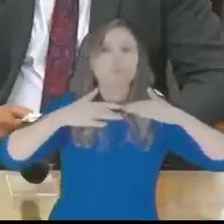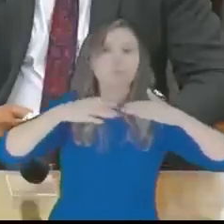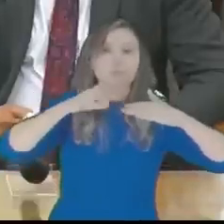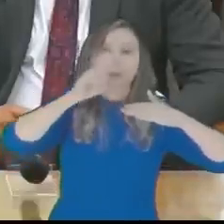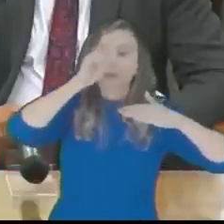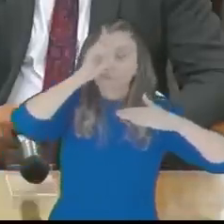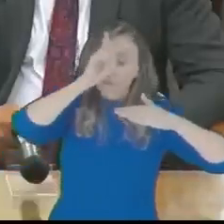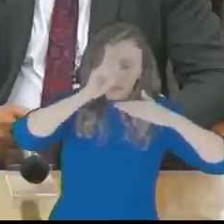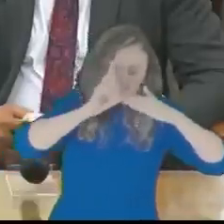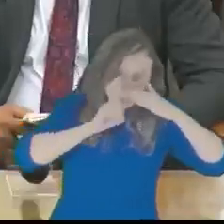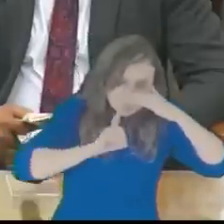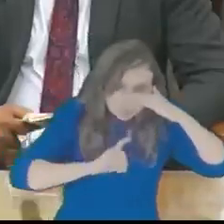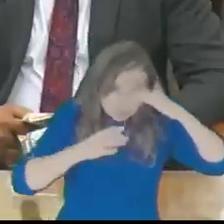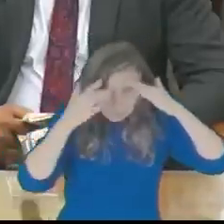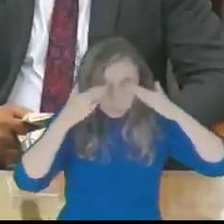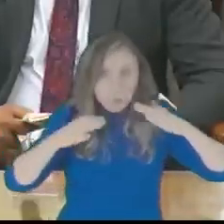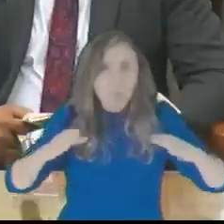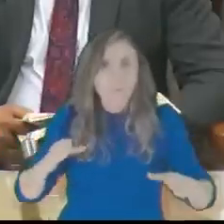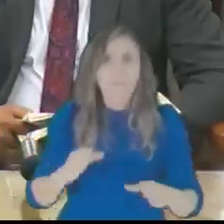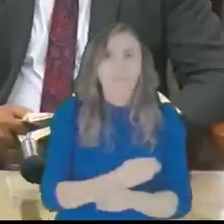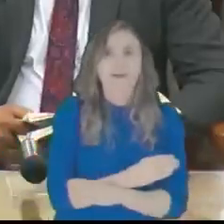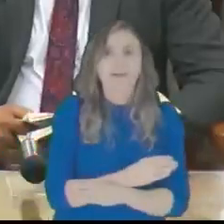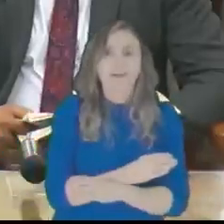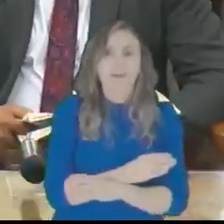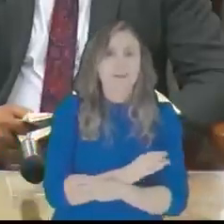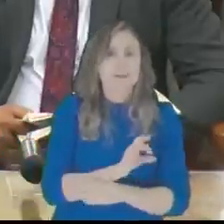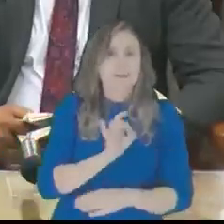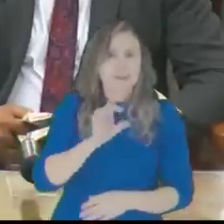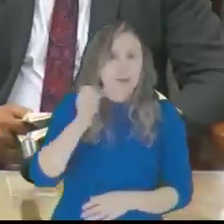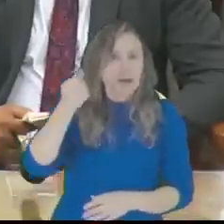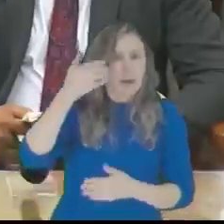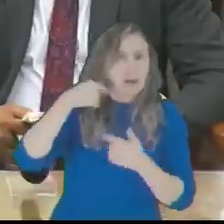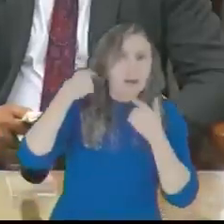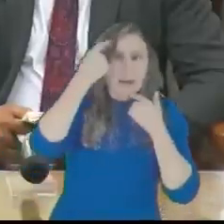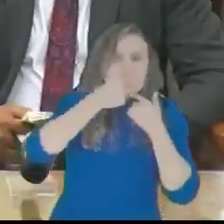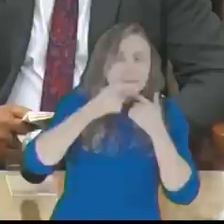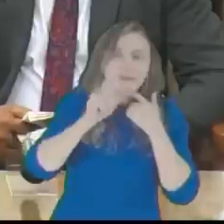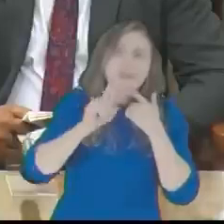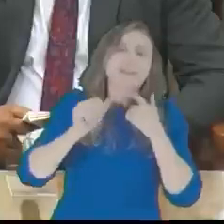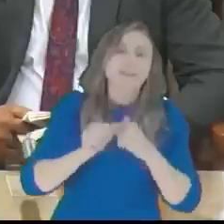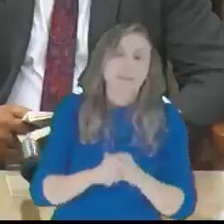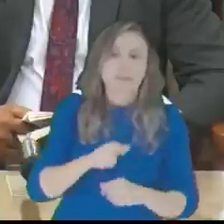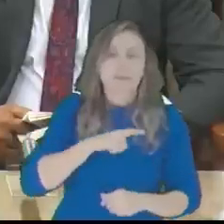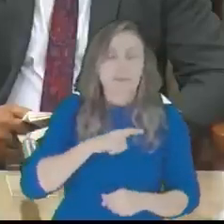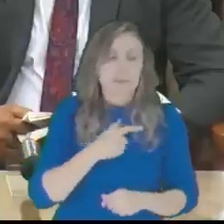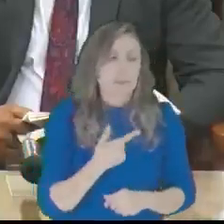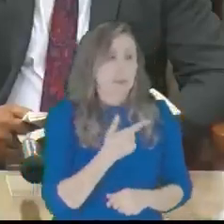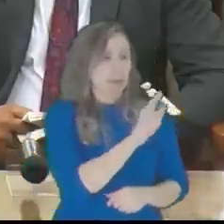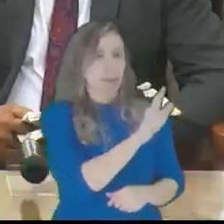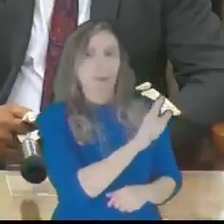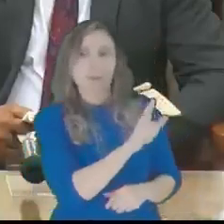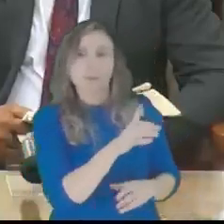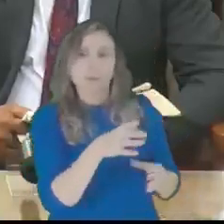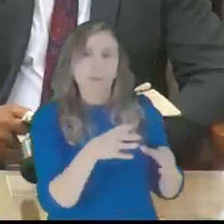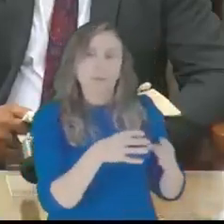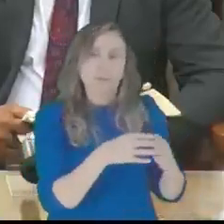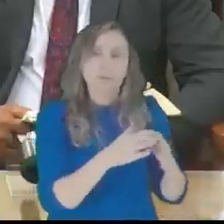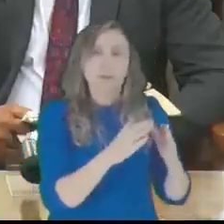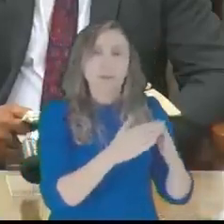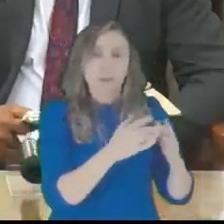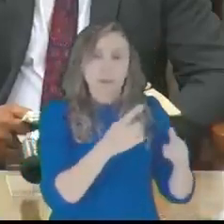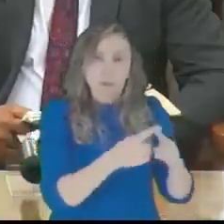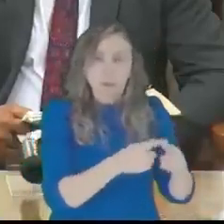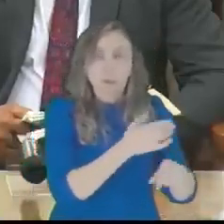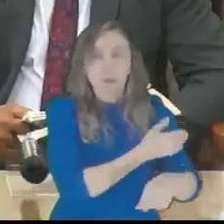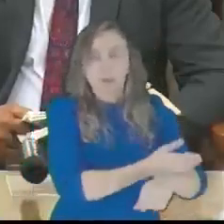Não vou condenar nem dizer que os irmãos de outras denominações, nós sabemos que tem igrejas evangélicas que batizam derramando água na